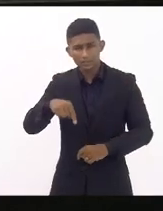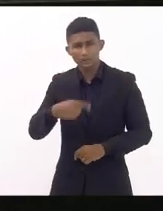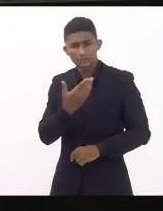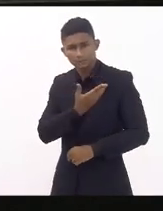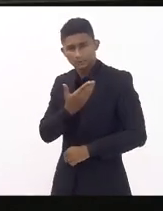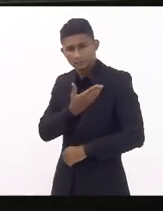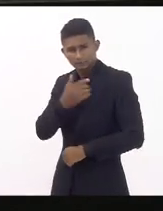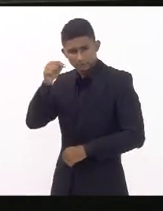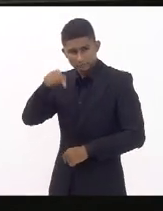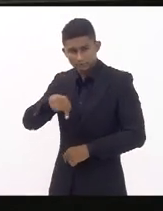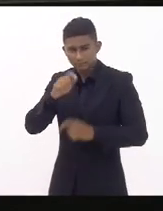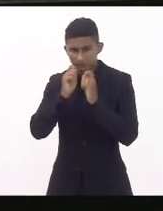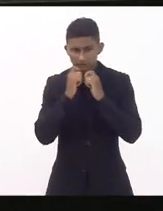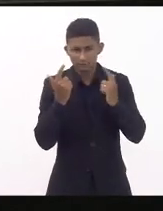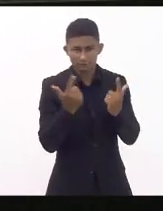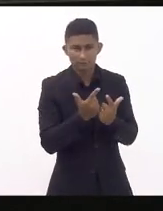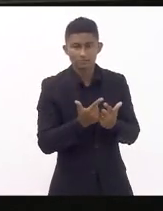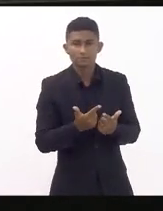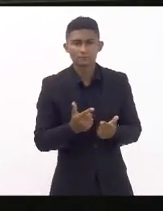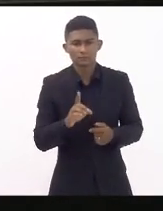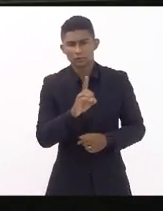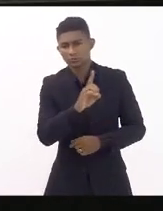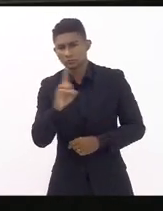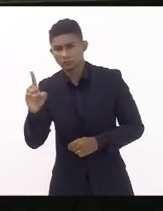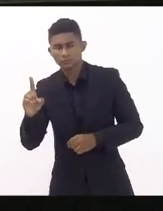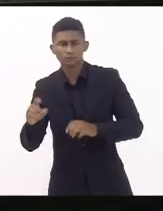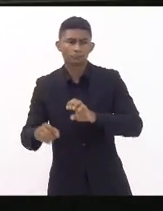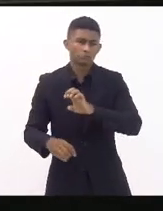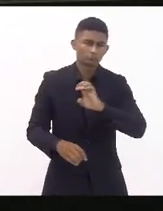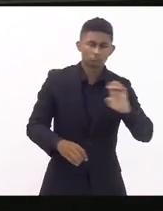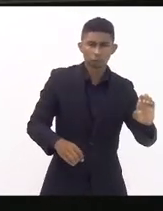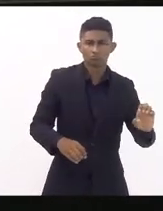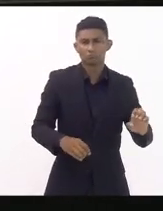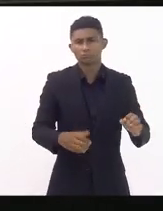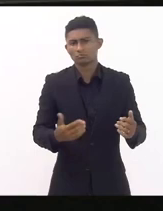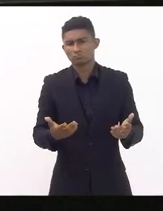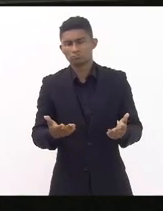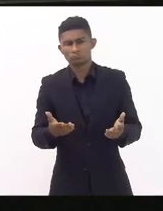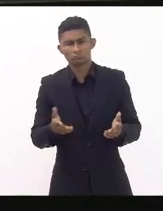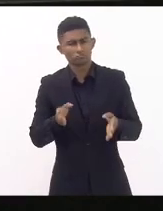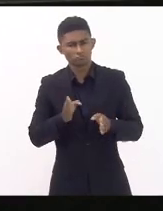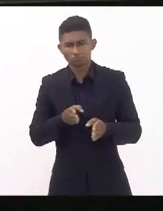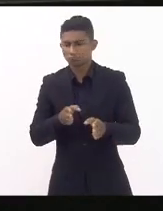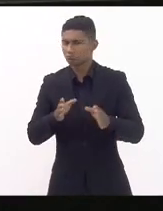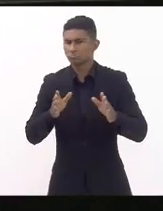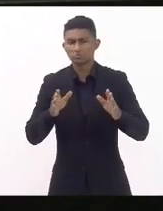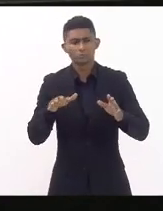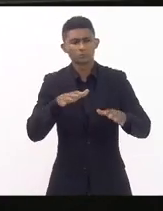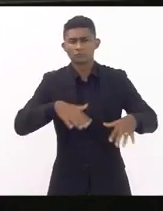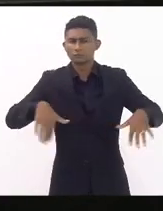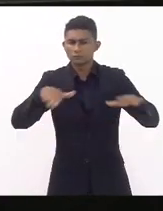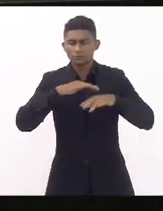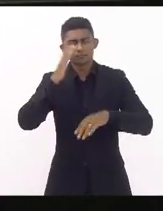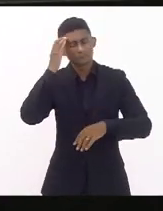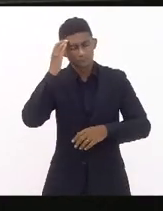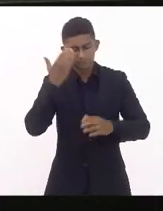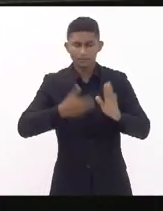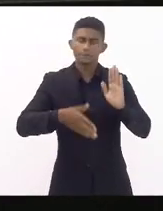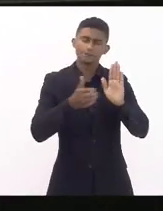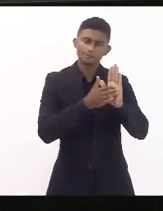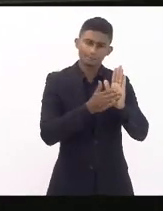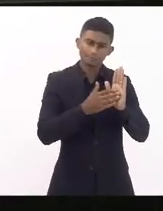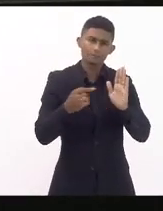que estão nessa casa, de direita, de esquerda, de centro, que entende que essa pauta é uma